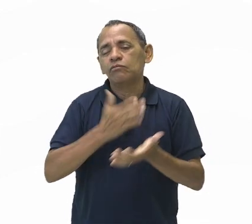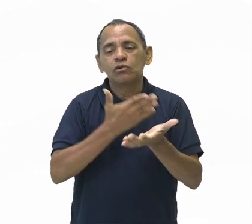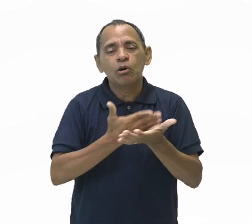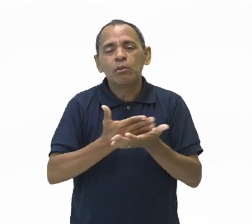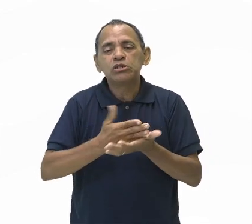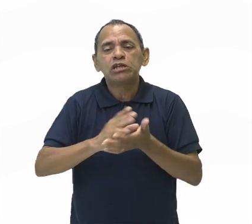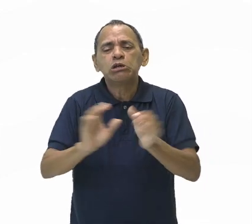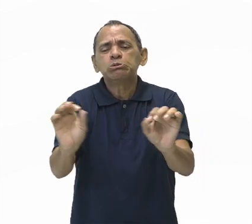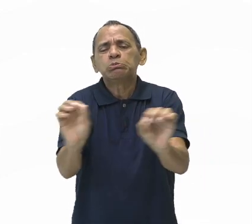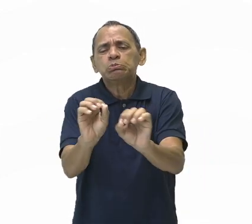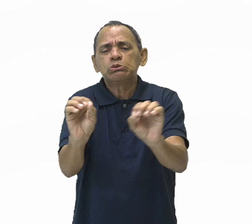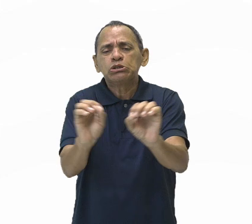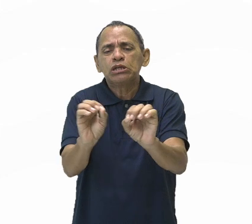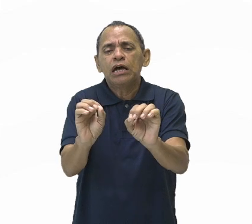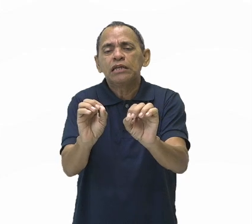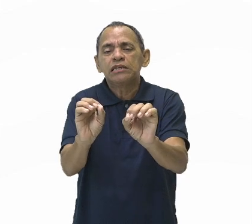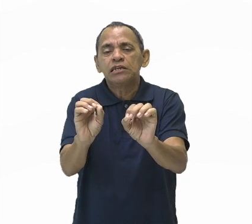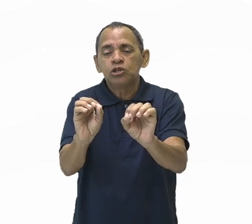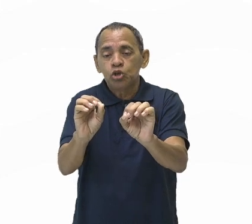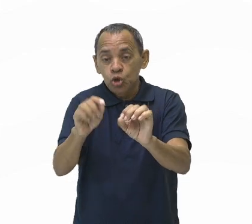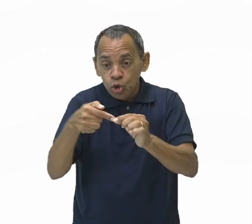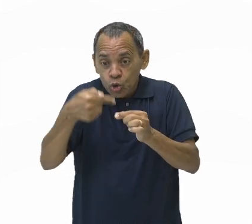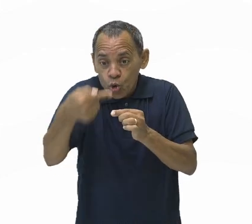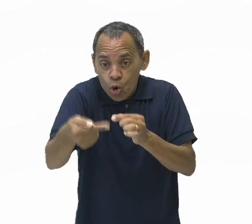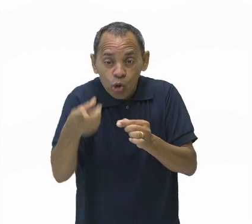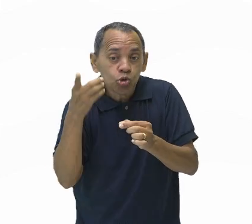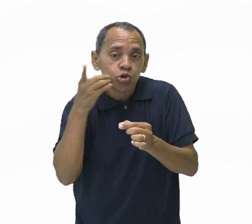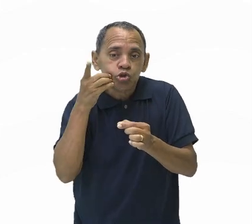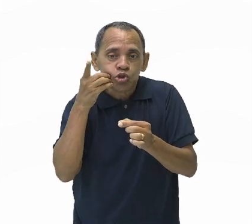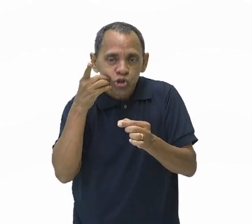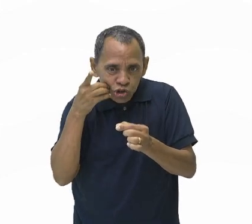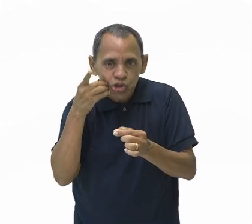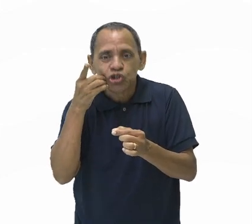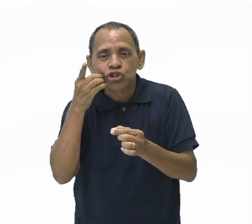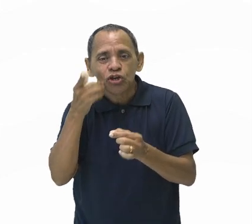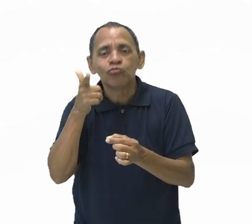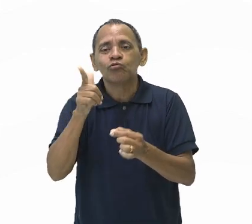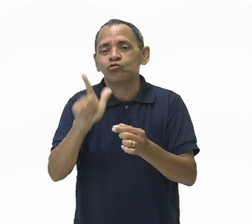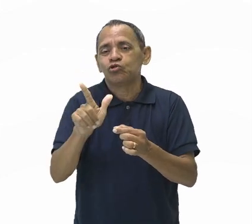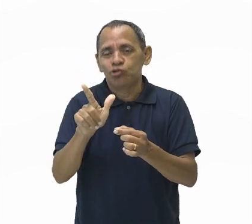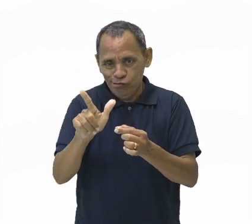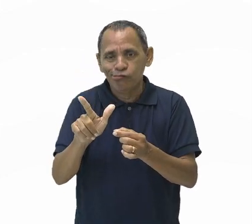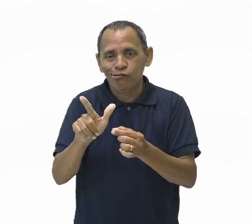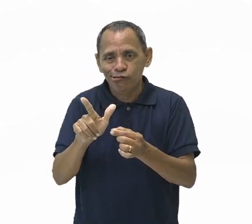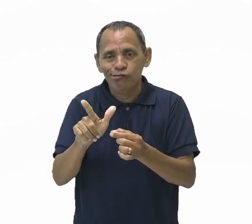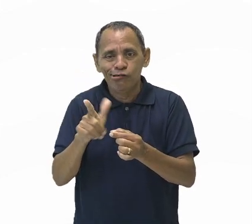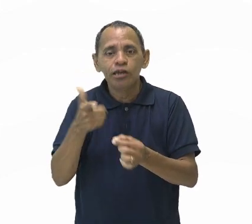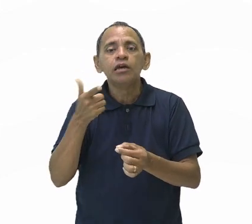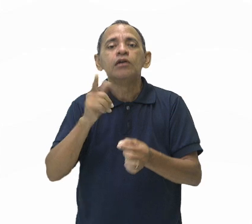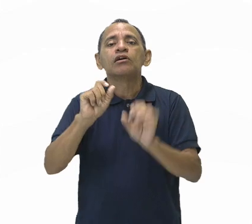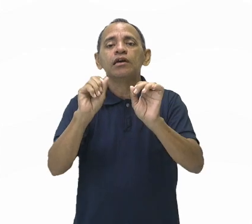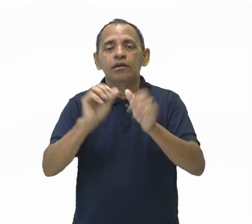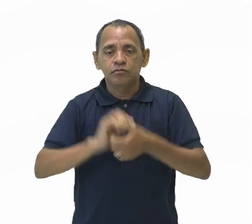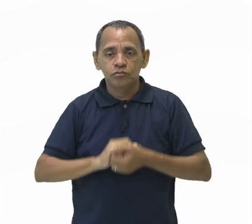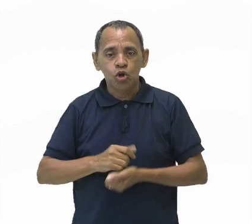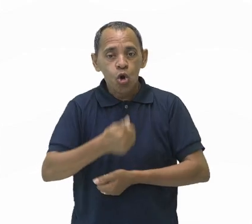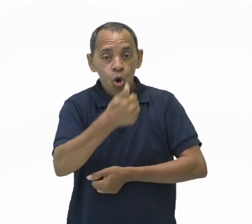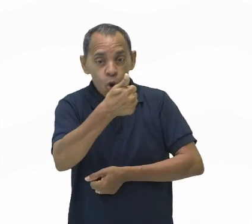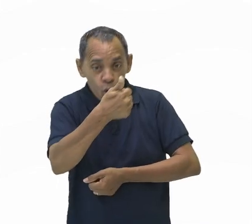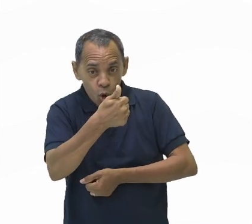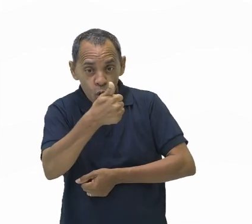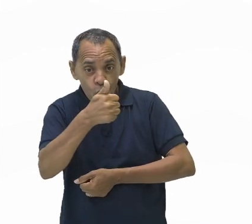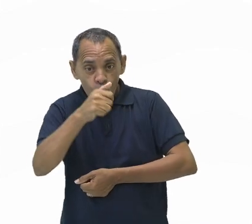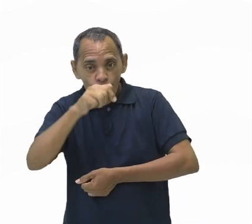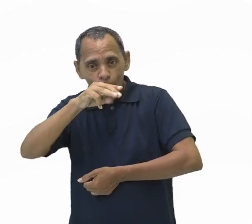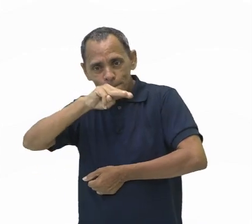e no dia seguinte já vou começar a ganhar $1 milhão aí, vai ser muito linda a vida do empreendedor, né? Não, existe uma série